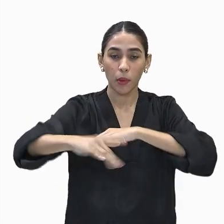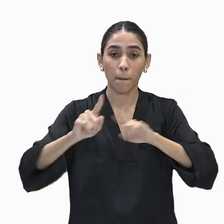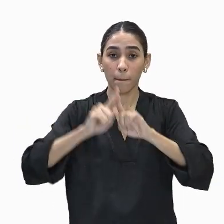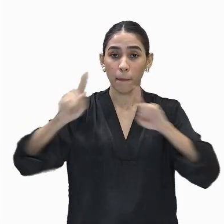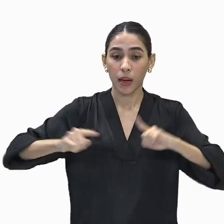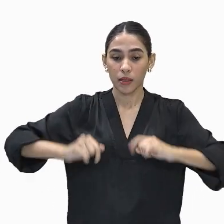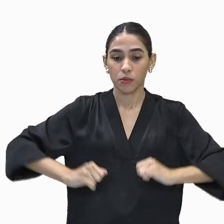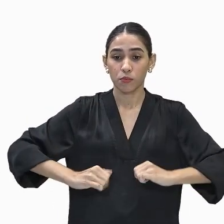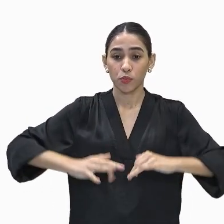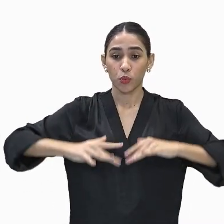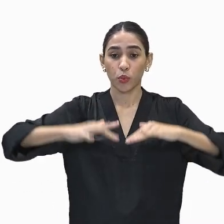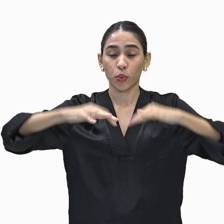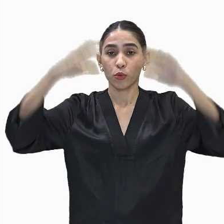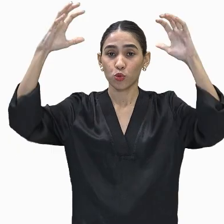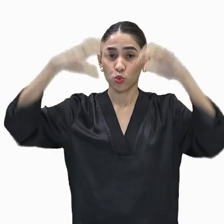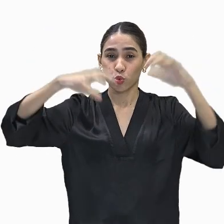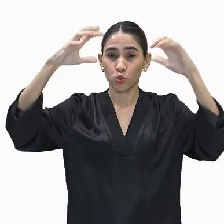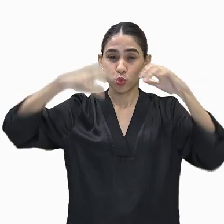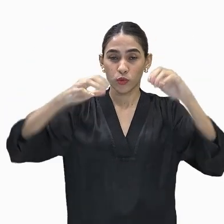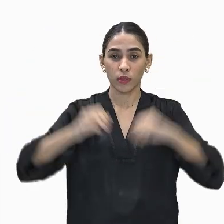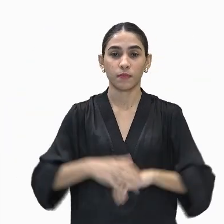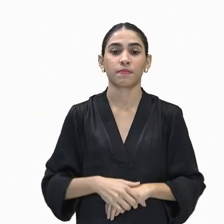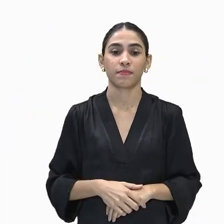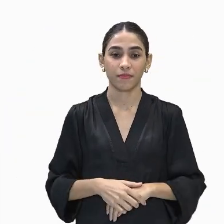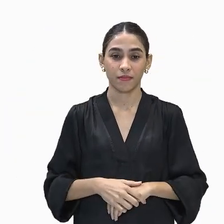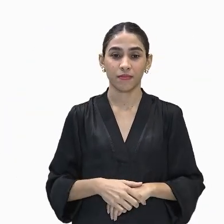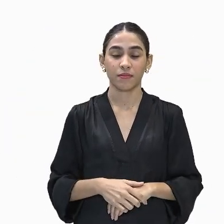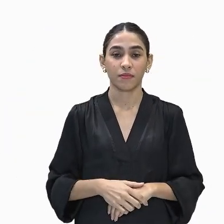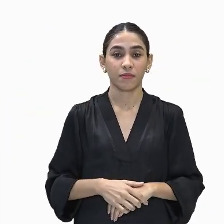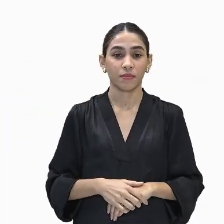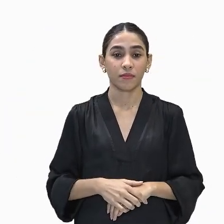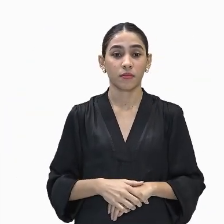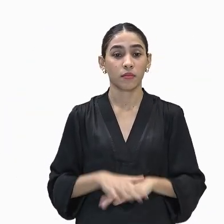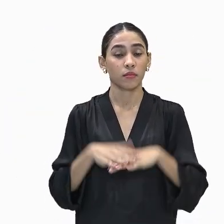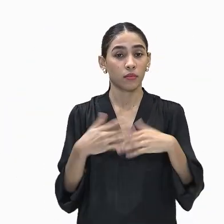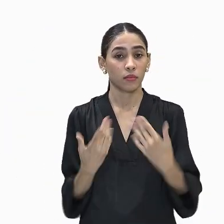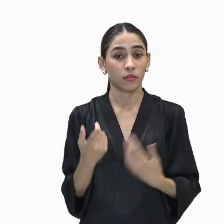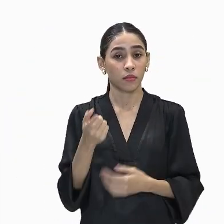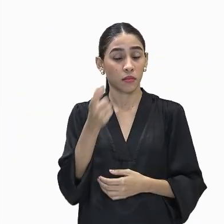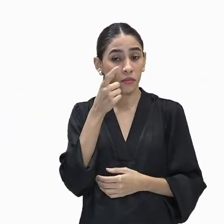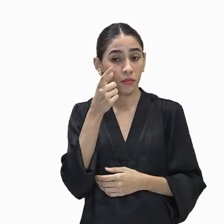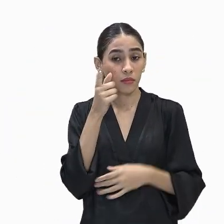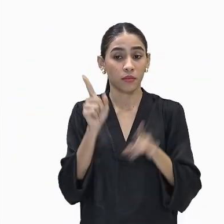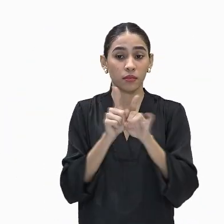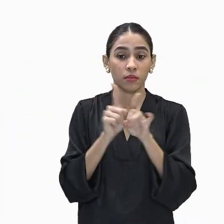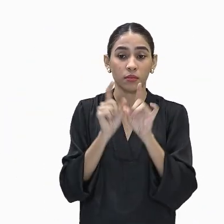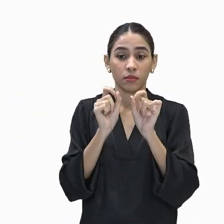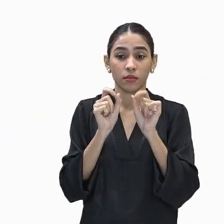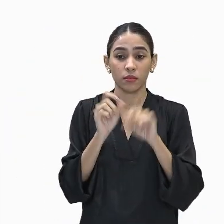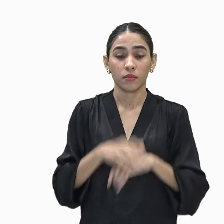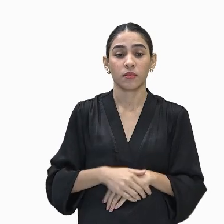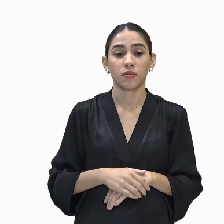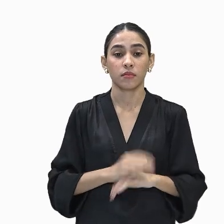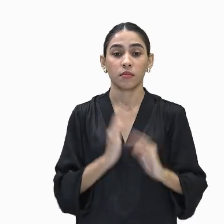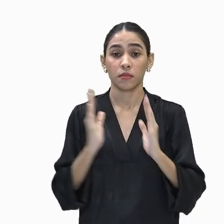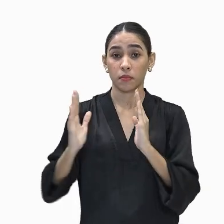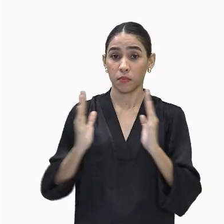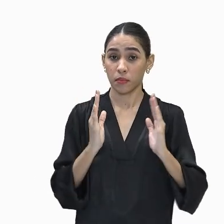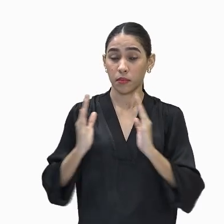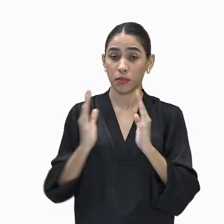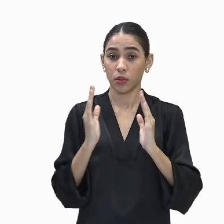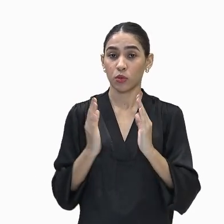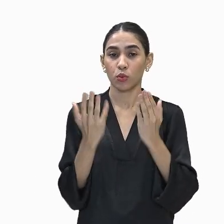ela rapidamente fica alagada. Então aqui a gente vai observar, né, no período onde ela